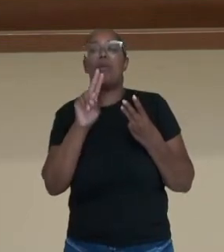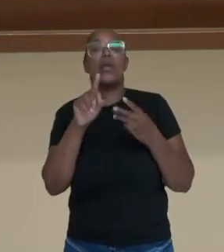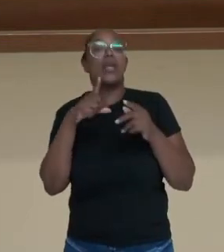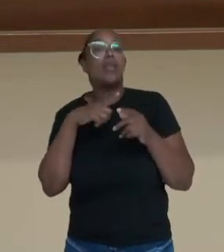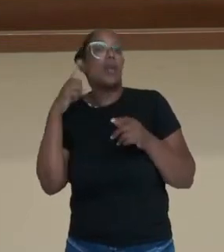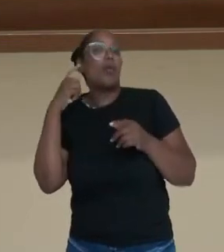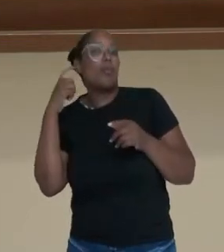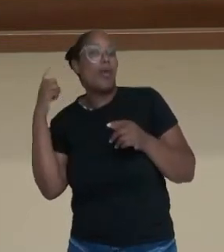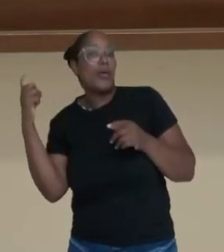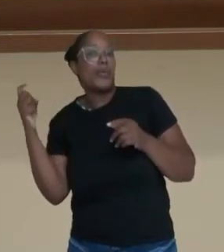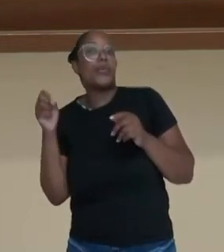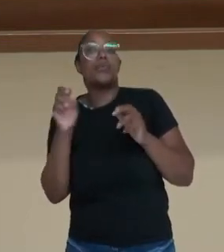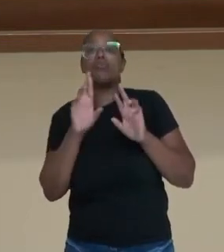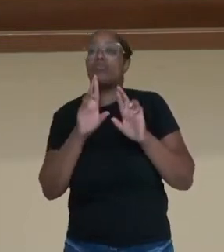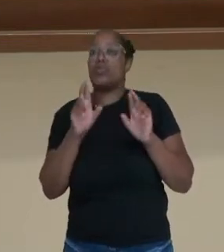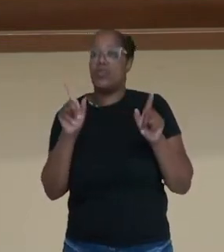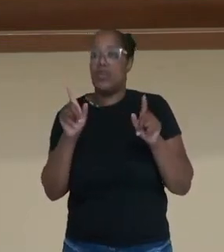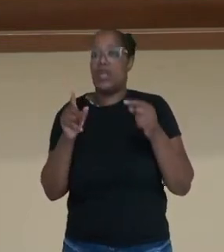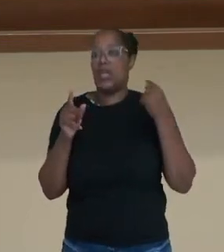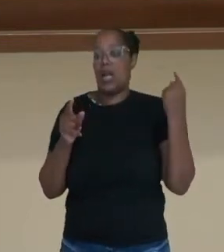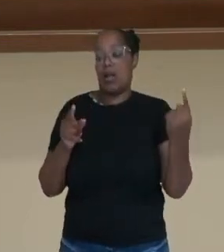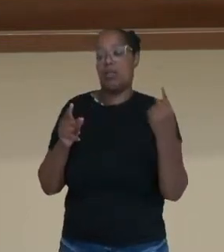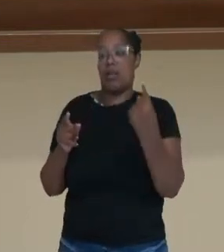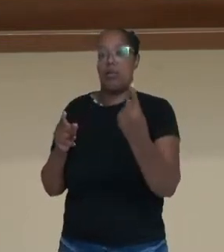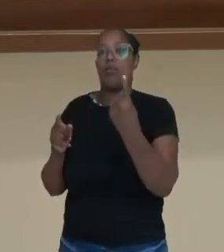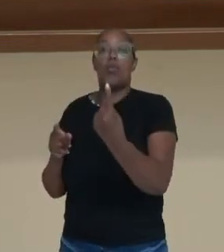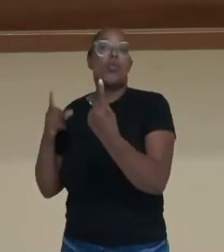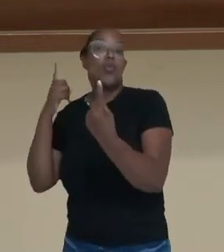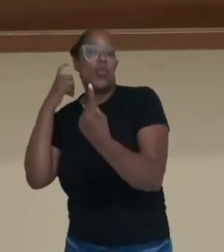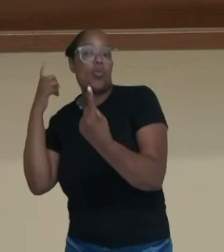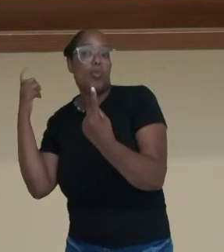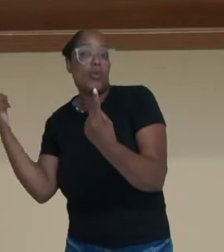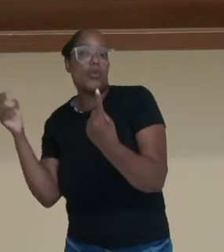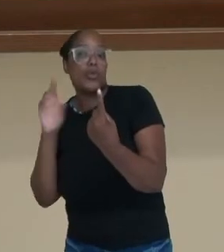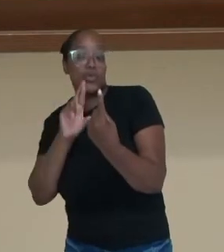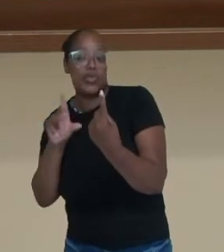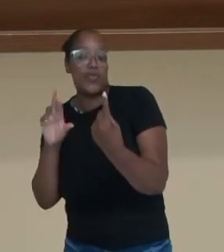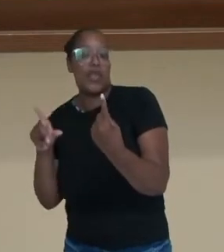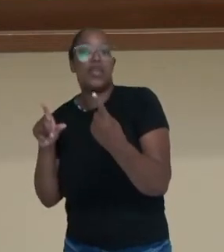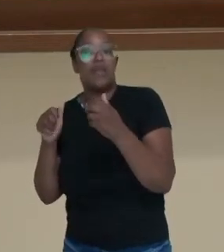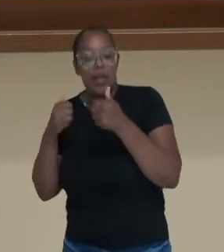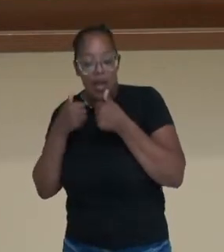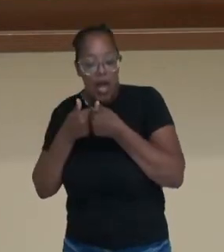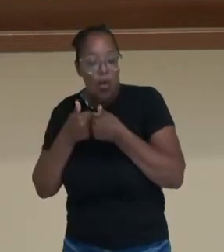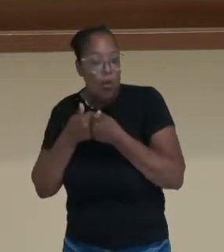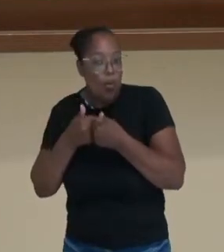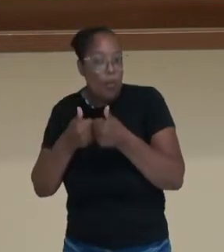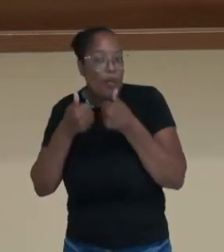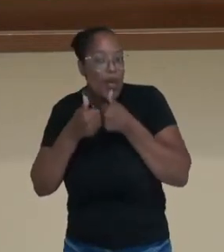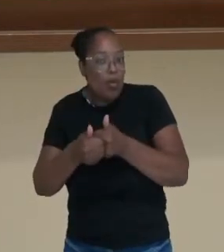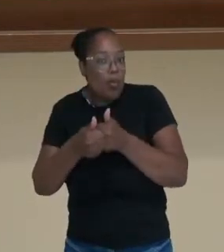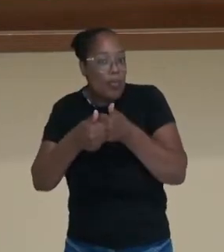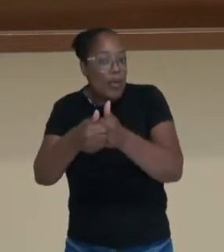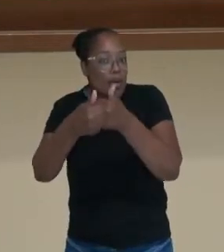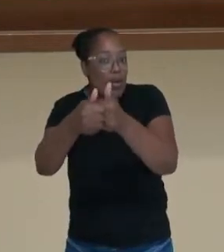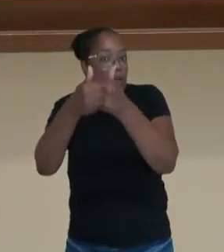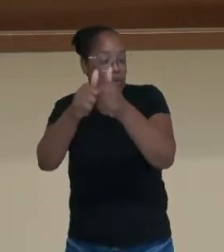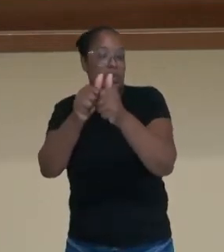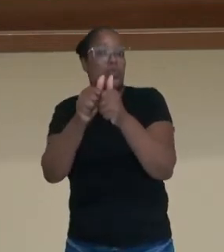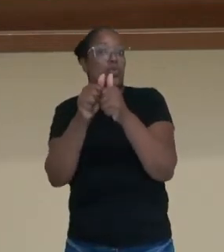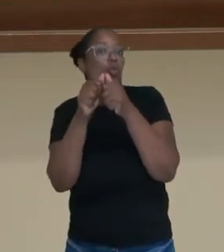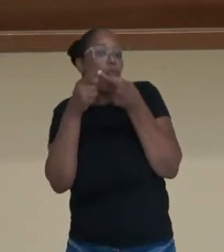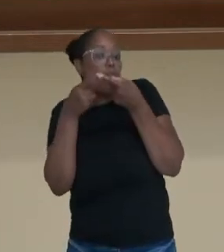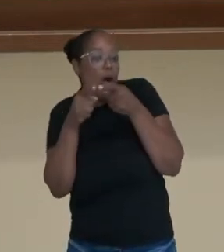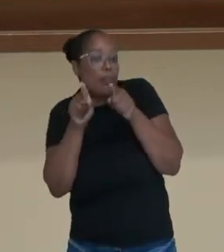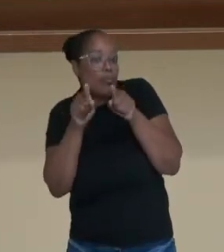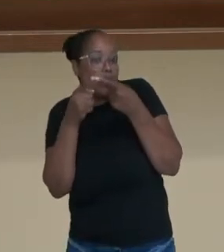sua sonoridade, acompanhando os outros instrumentos e completando, né, essa nossa roda de capoeira, né?